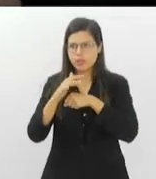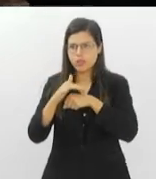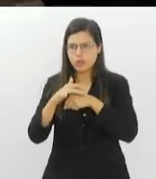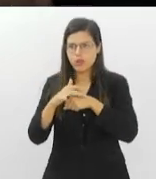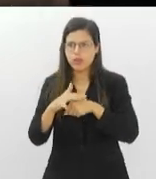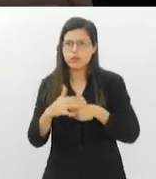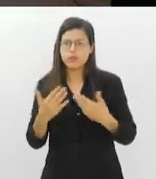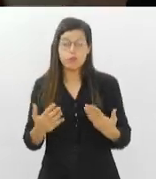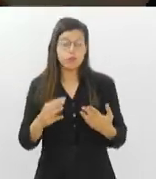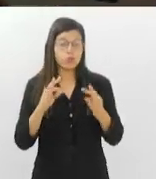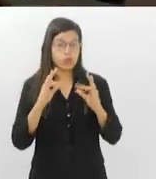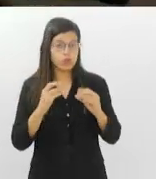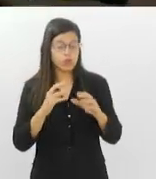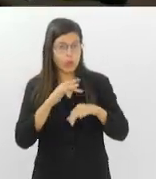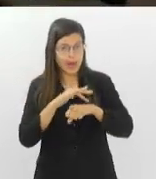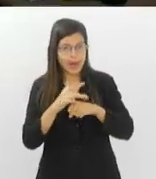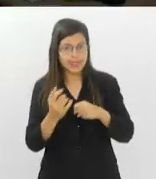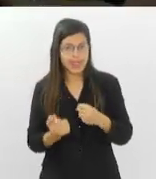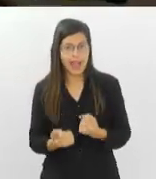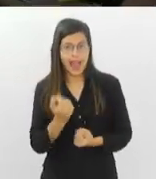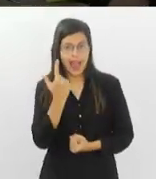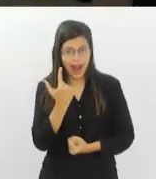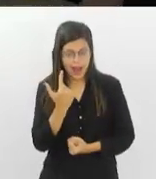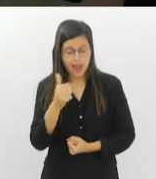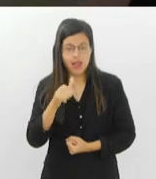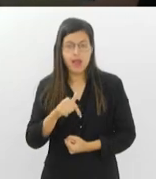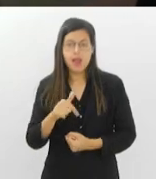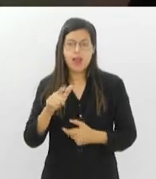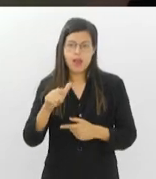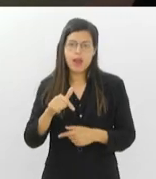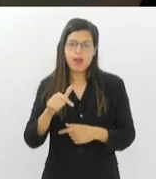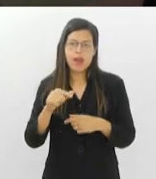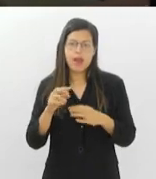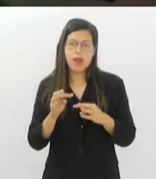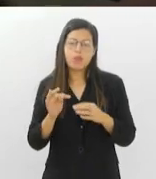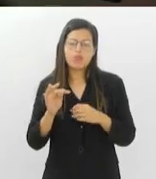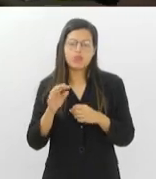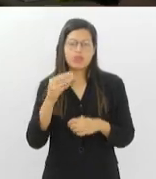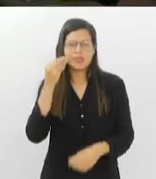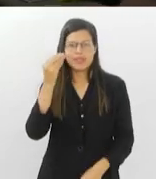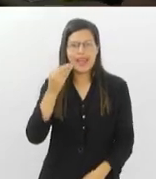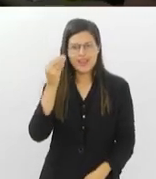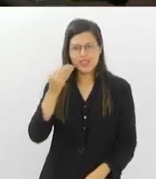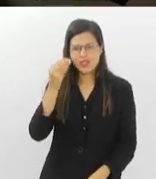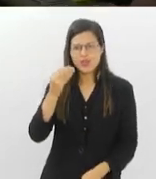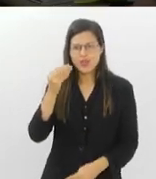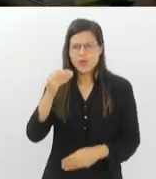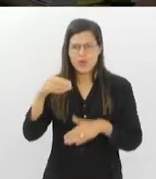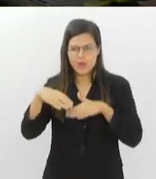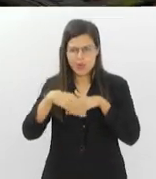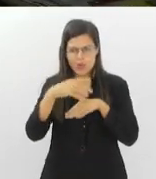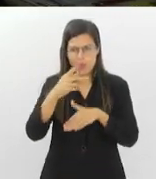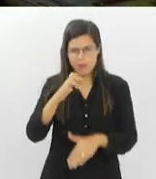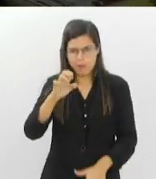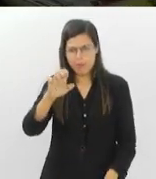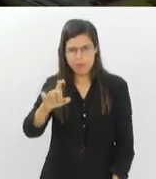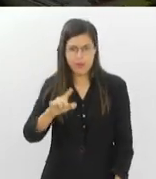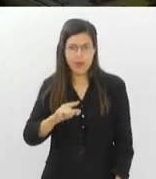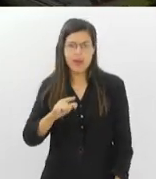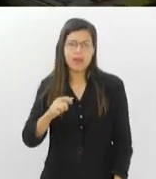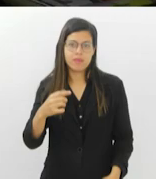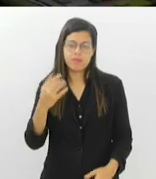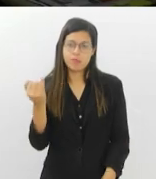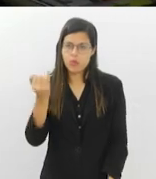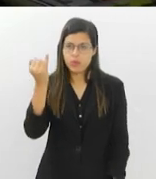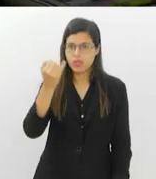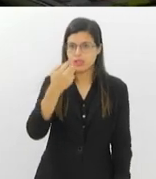raras genéticas, elas são detectadas através do teste do pezinho e a fenilcetonúria é uma delas. Então, por isso que é tão importante, entre o terceiro e o quinto dia